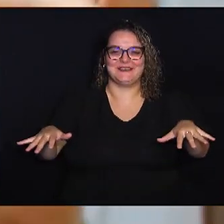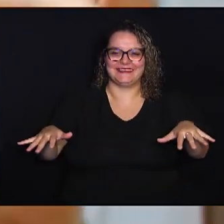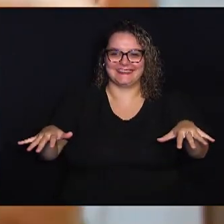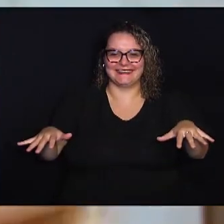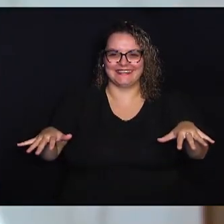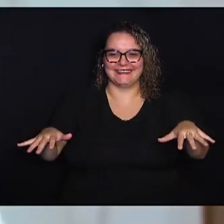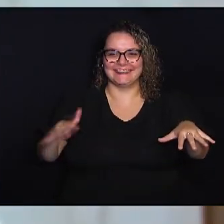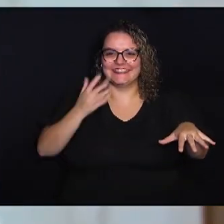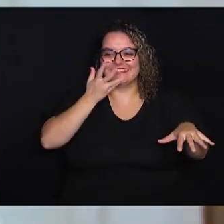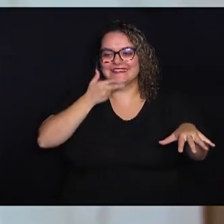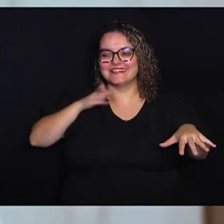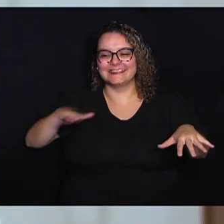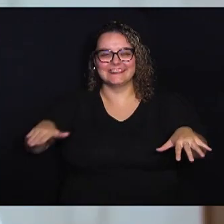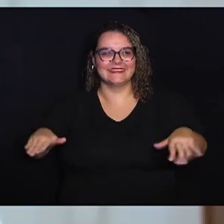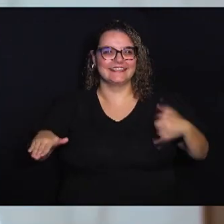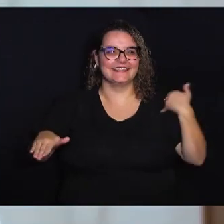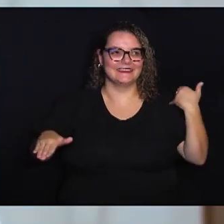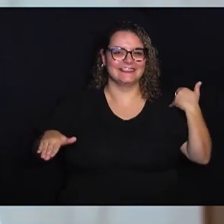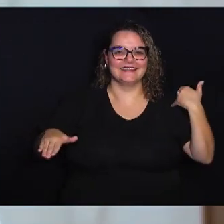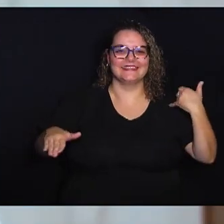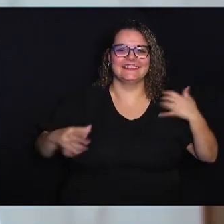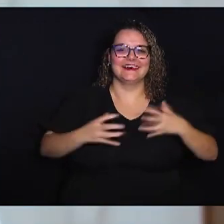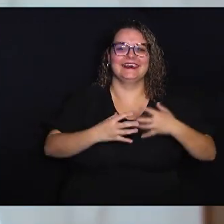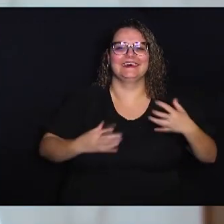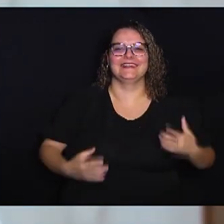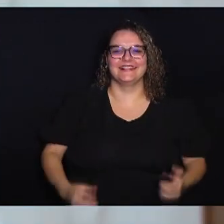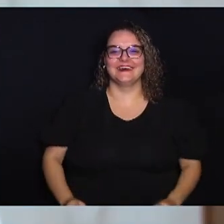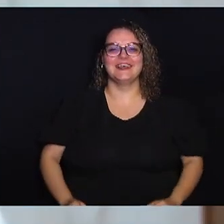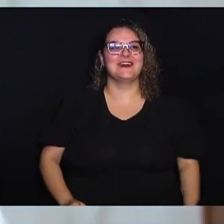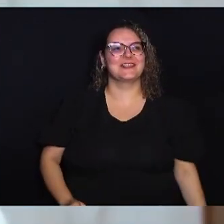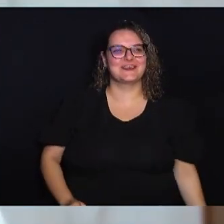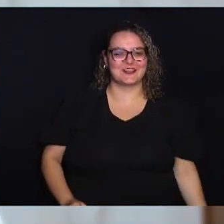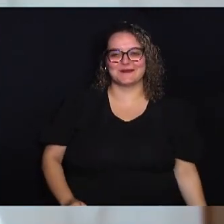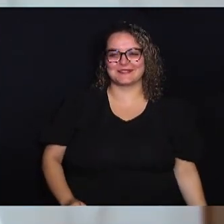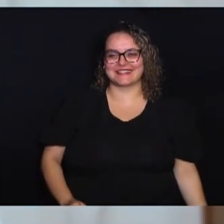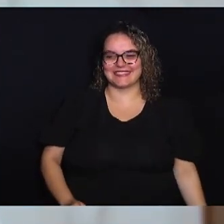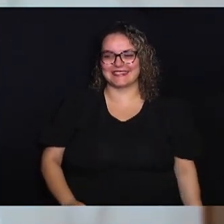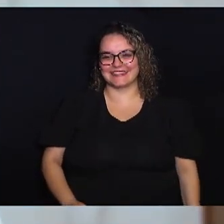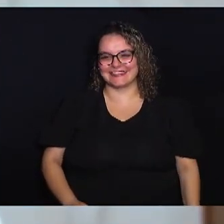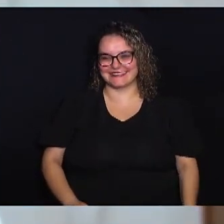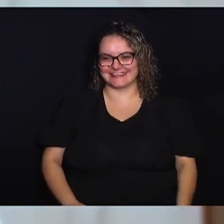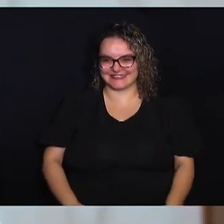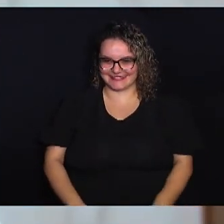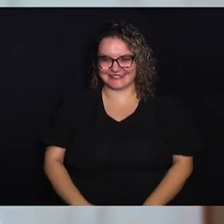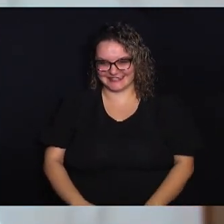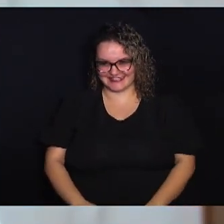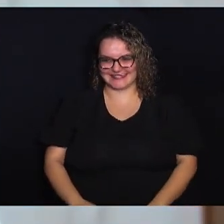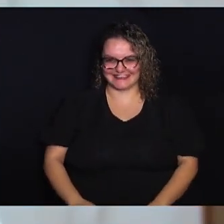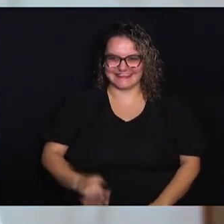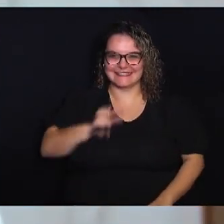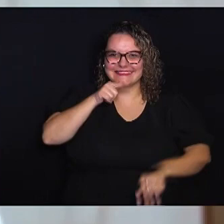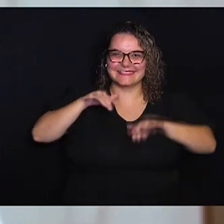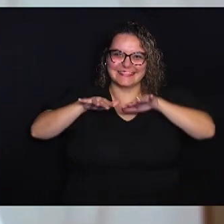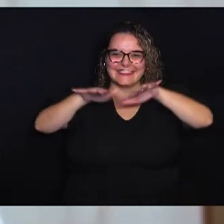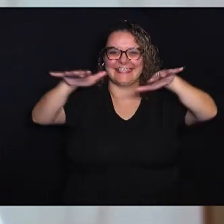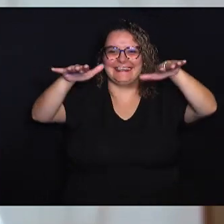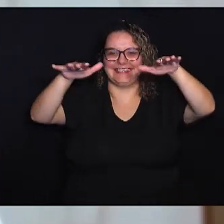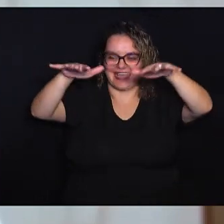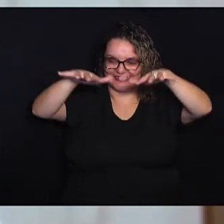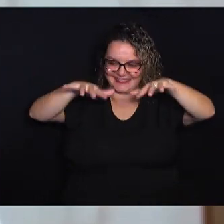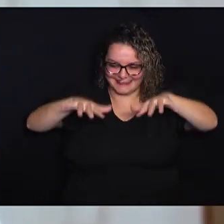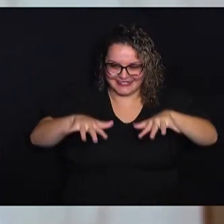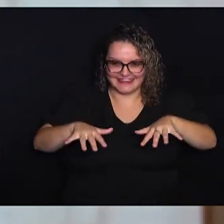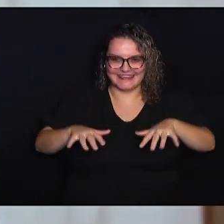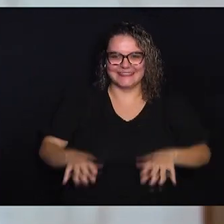crianças e os idosos são os que mais sofrem com esse processo. Então, e qual que é o problema da baixa umidade? É que para